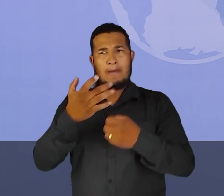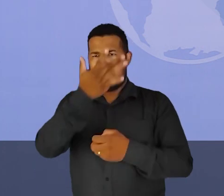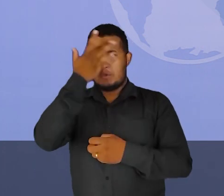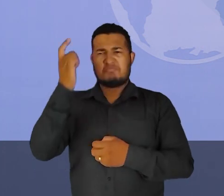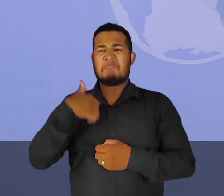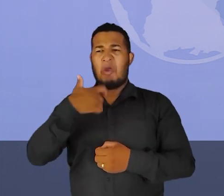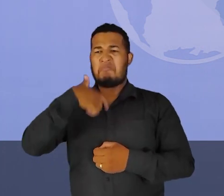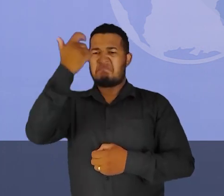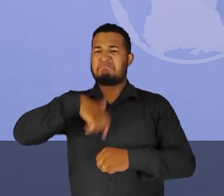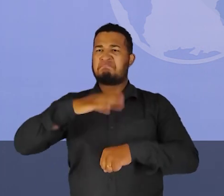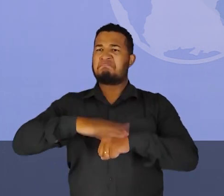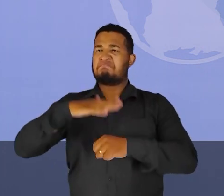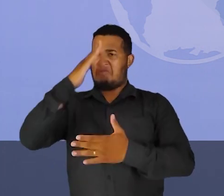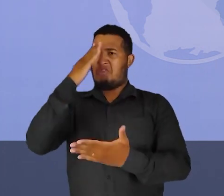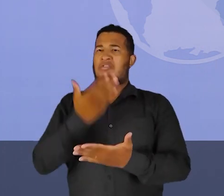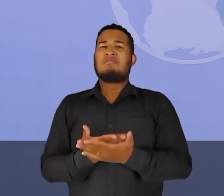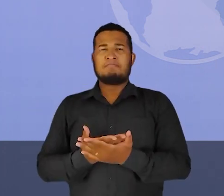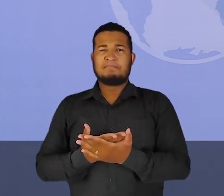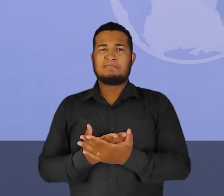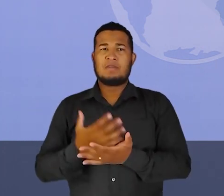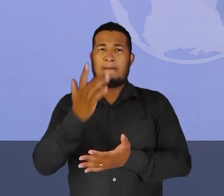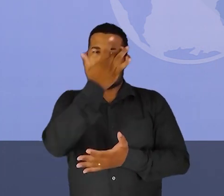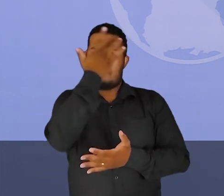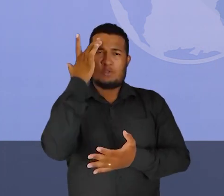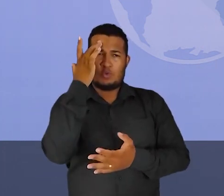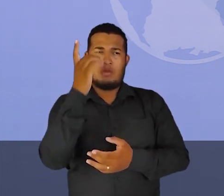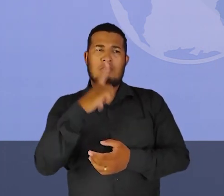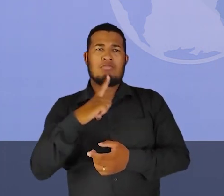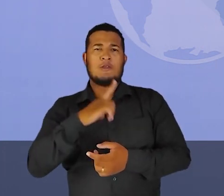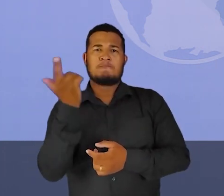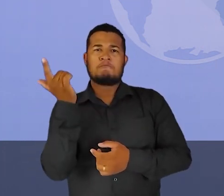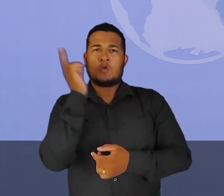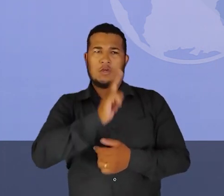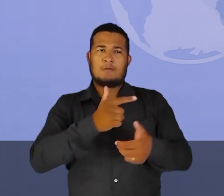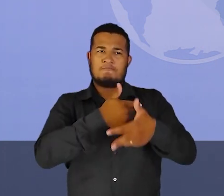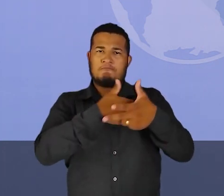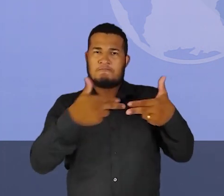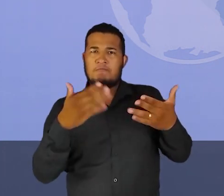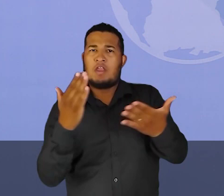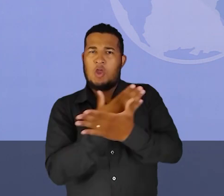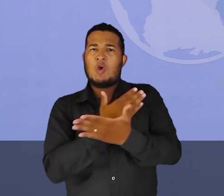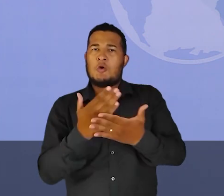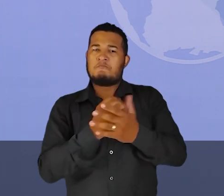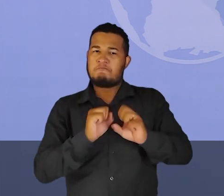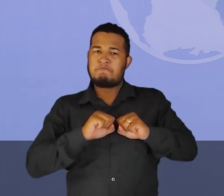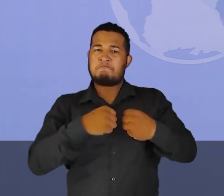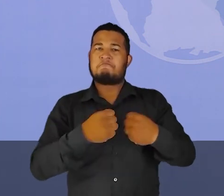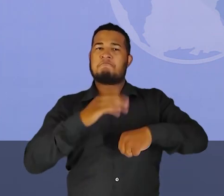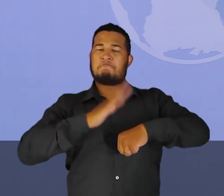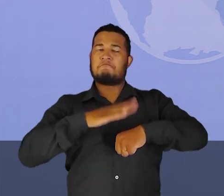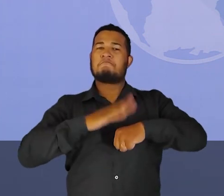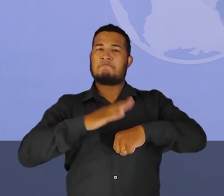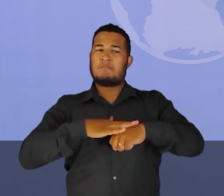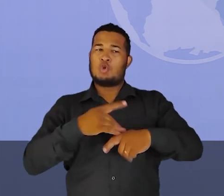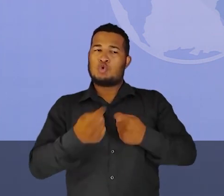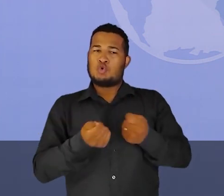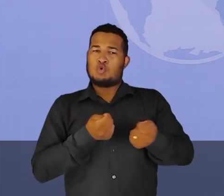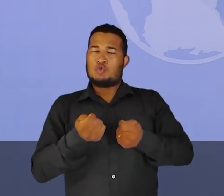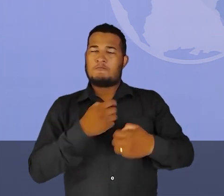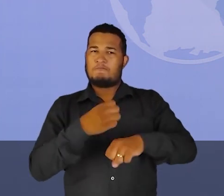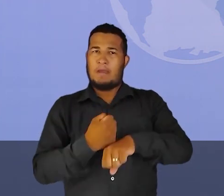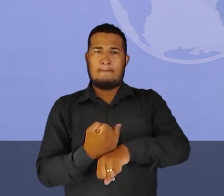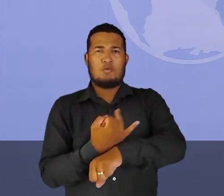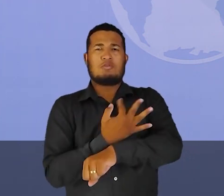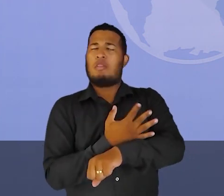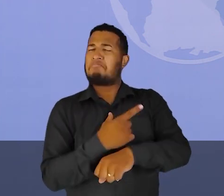confiança, quando você observa uma pessoa que ele consegue exercer alguma atividade, tem uma autoconfiança, uma gestão emocional